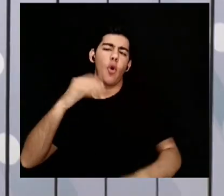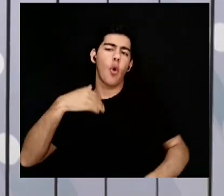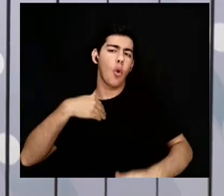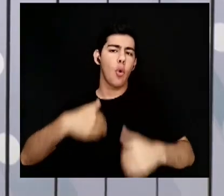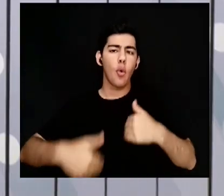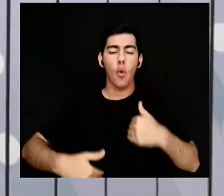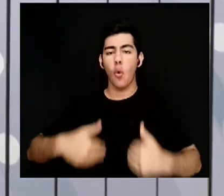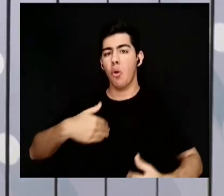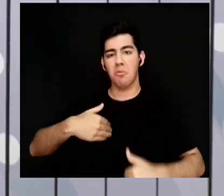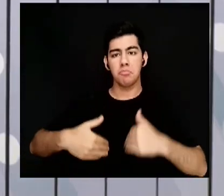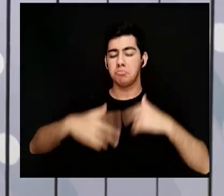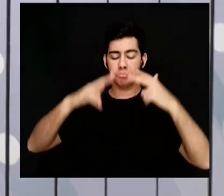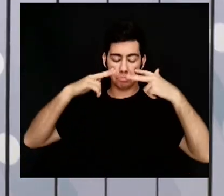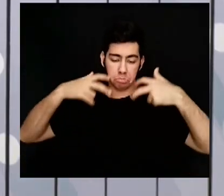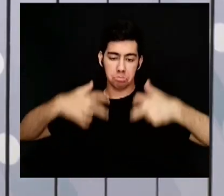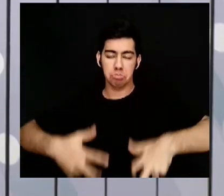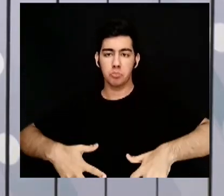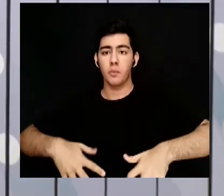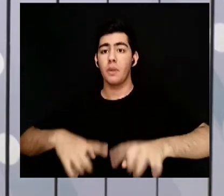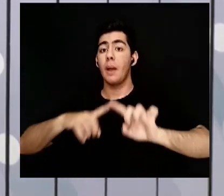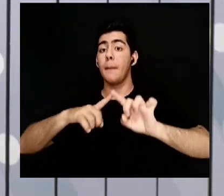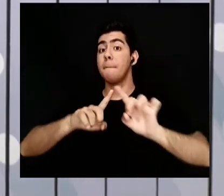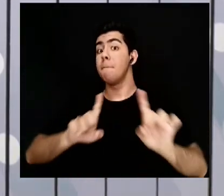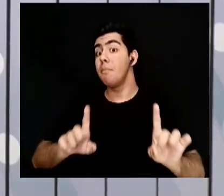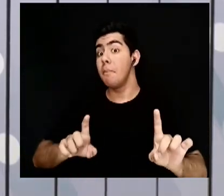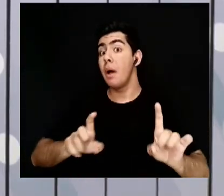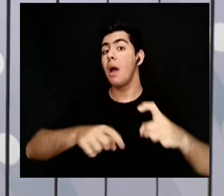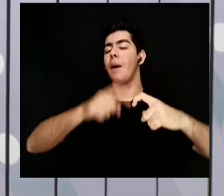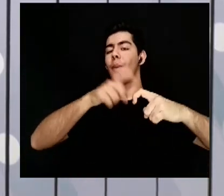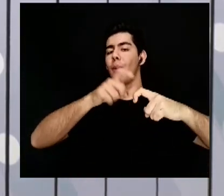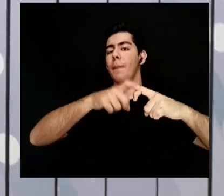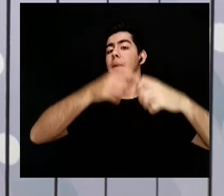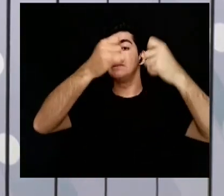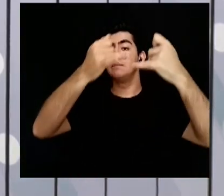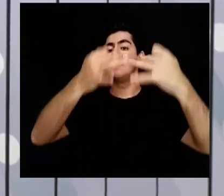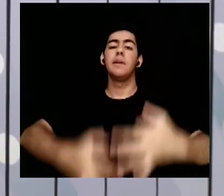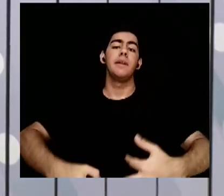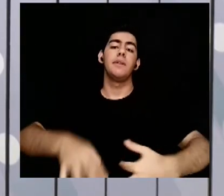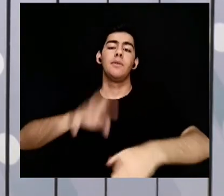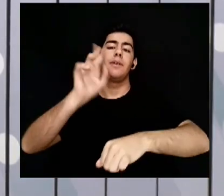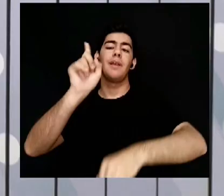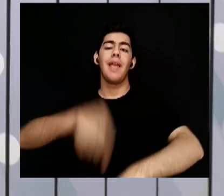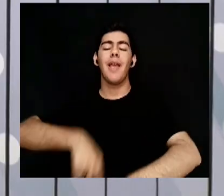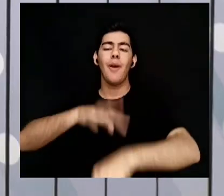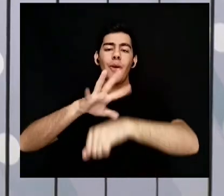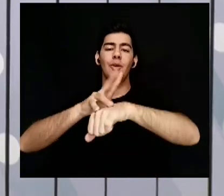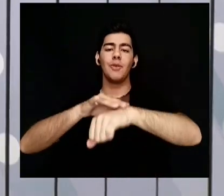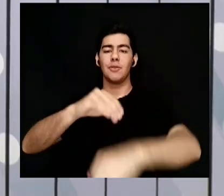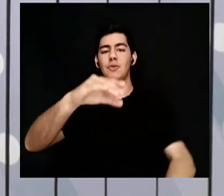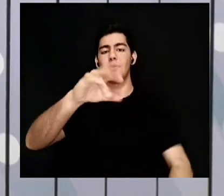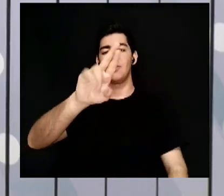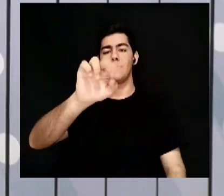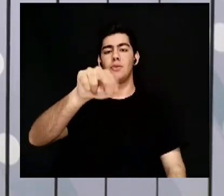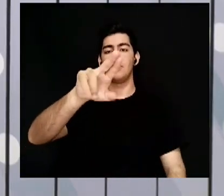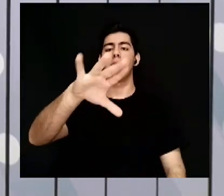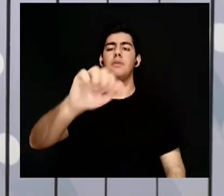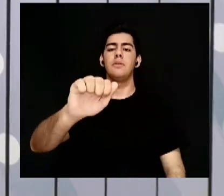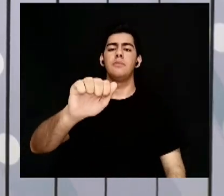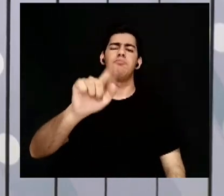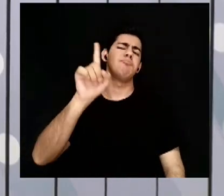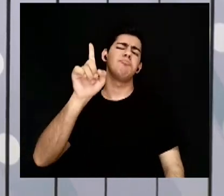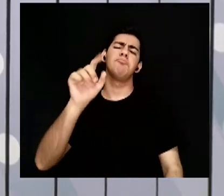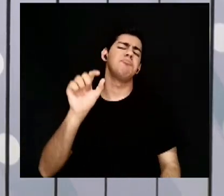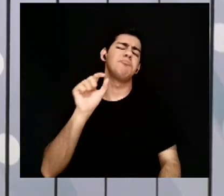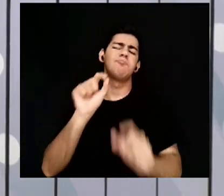estamos falando de uma doença crônica e grave. Para começar, o que exatamente caracteriza a